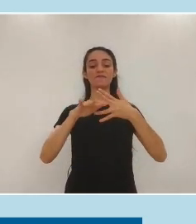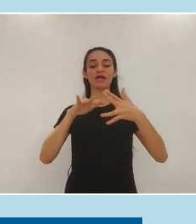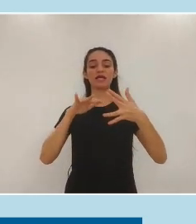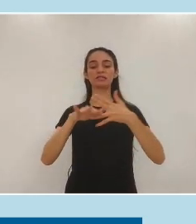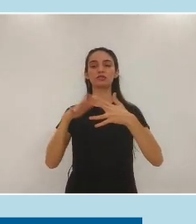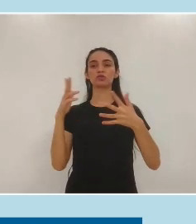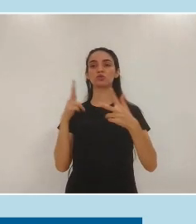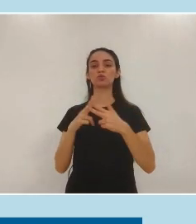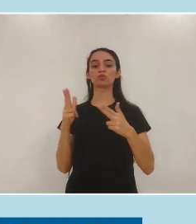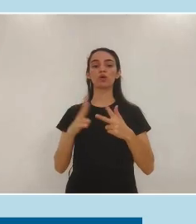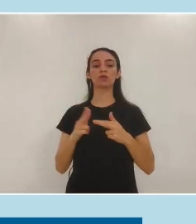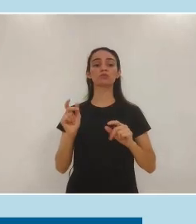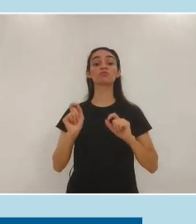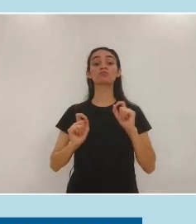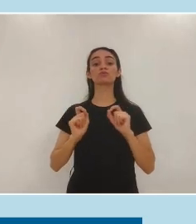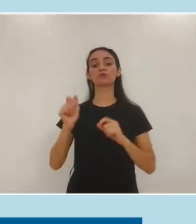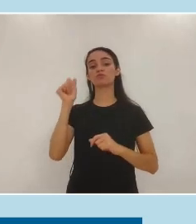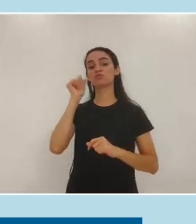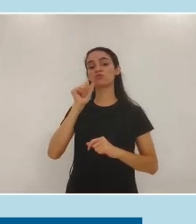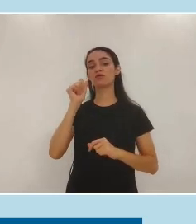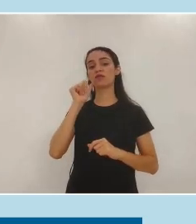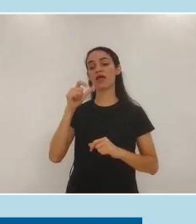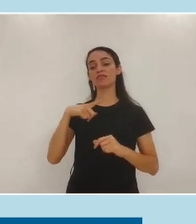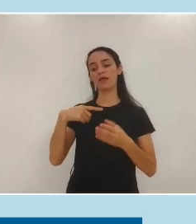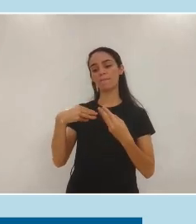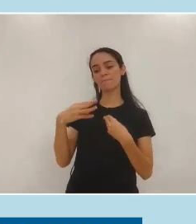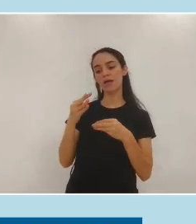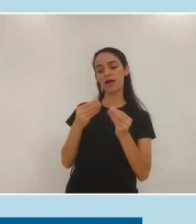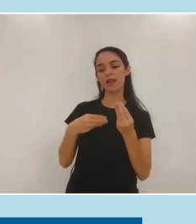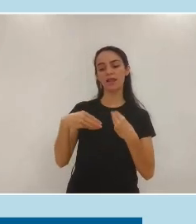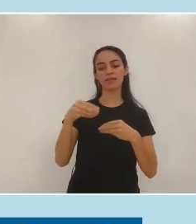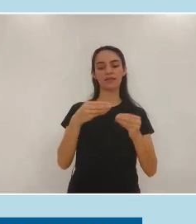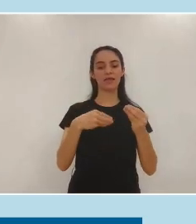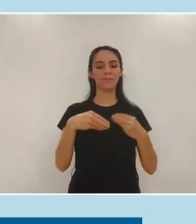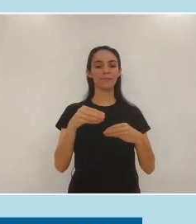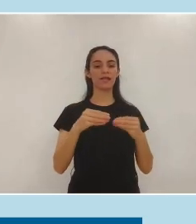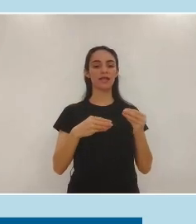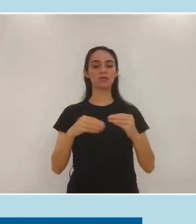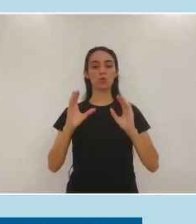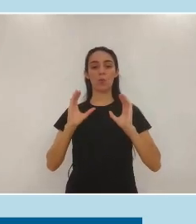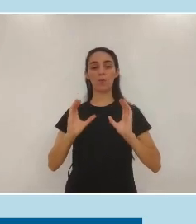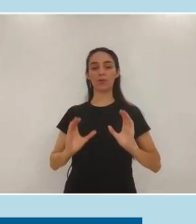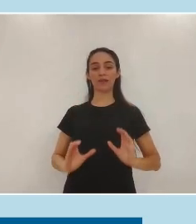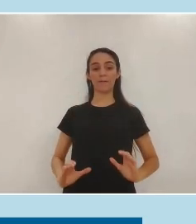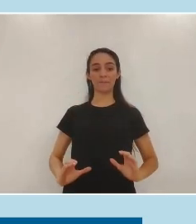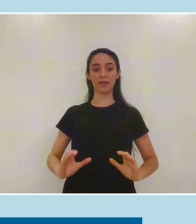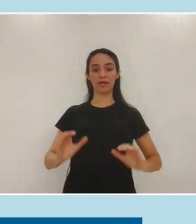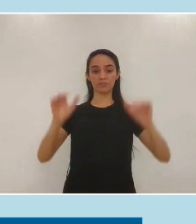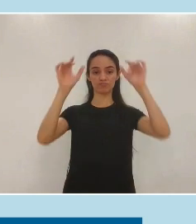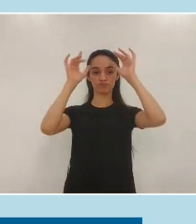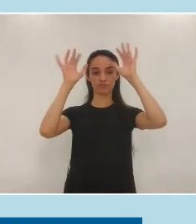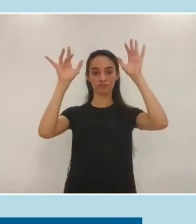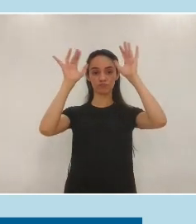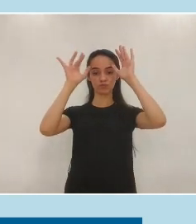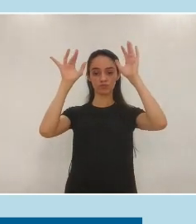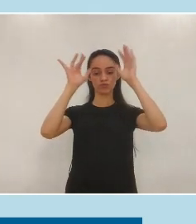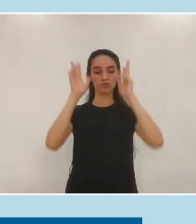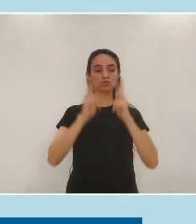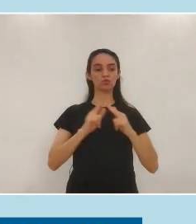porque a mulher ela tem uma habilidade maior de mascarar comportamentos autistas e imitar comportamentos